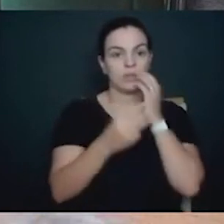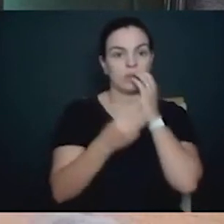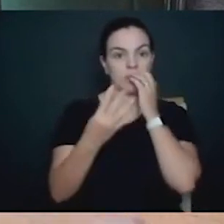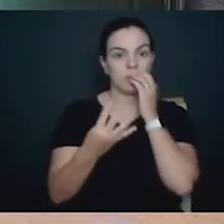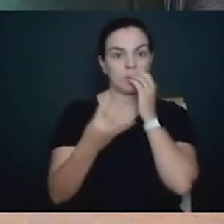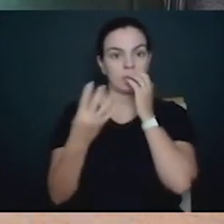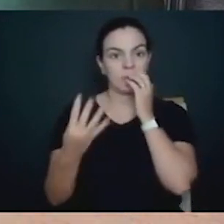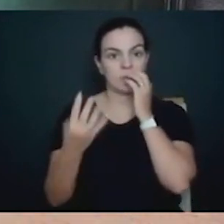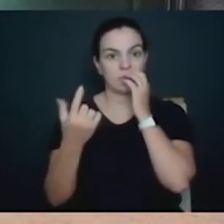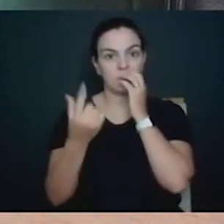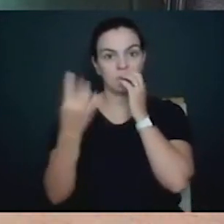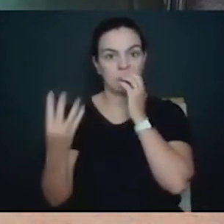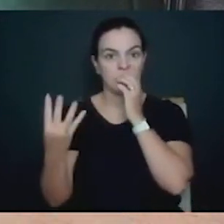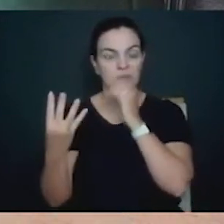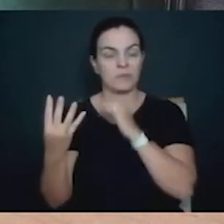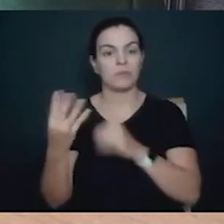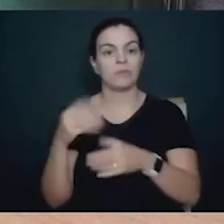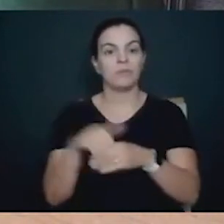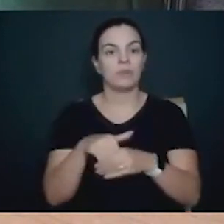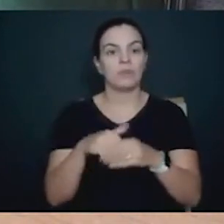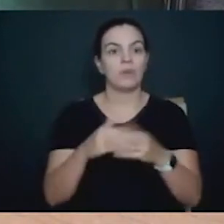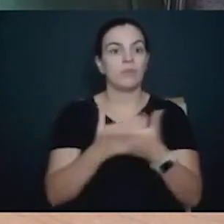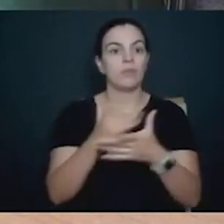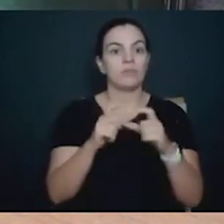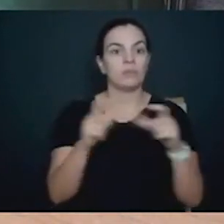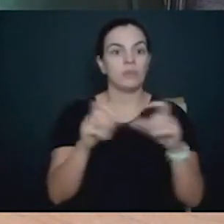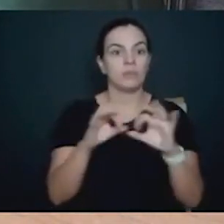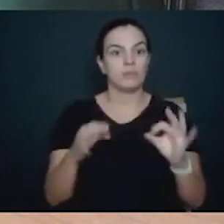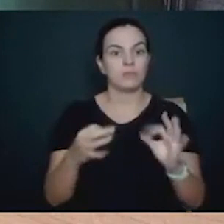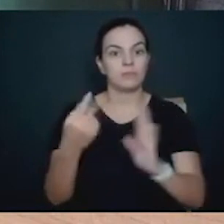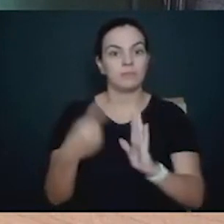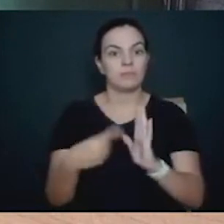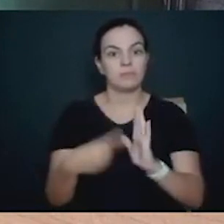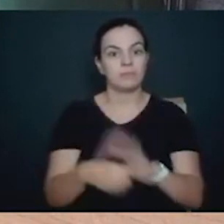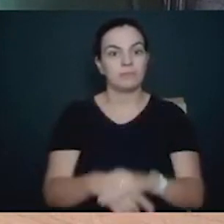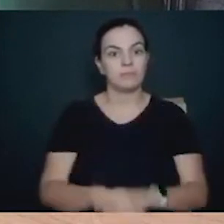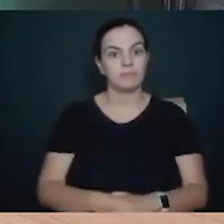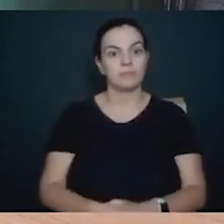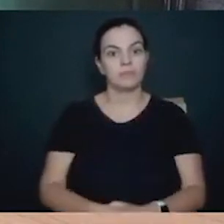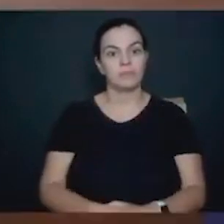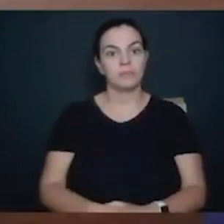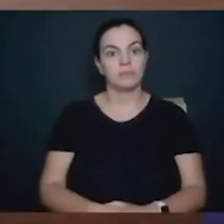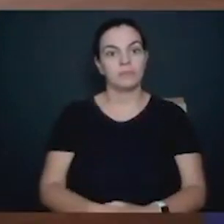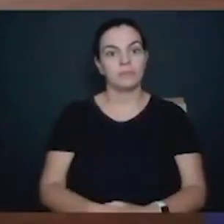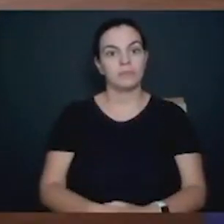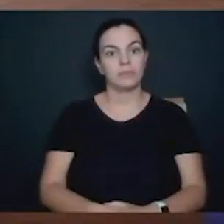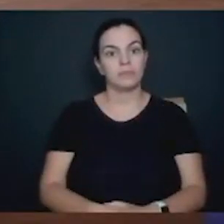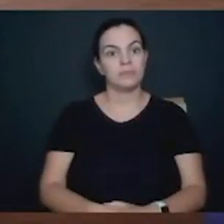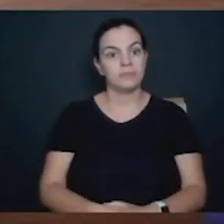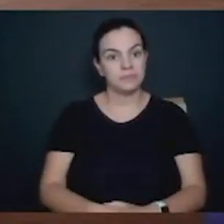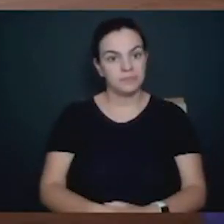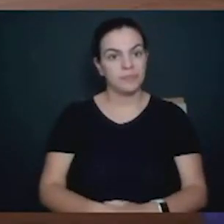34.4/2024, votação global e simbólica, aprovação maioria simples, primeiro turno, senhor presidente. Havendo emendas apresentadas após o trâmite